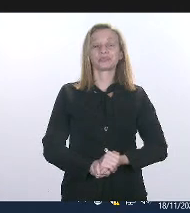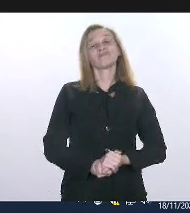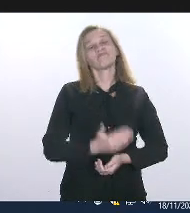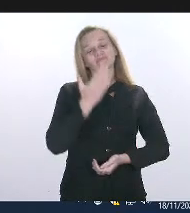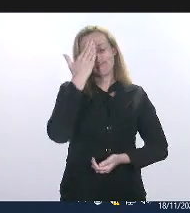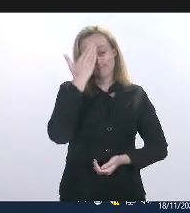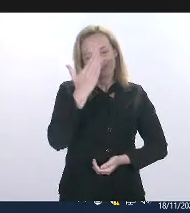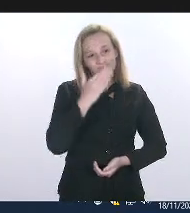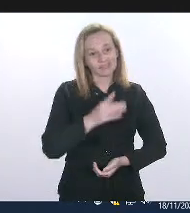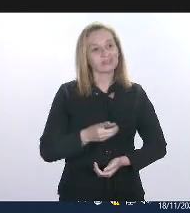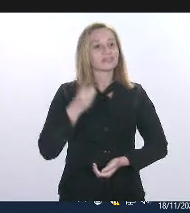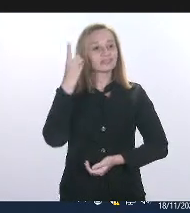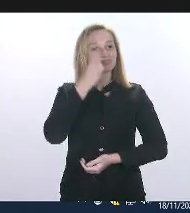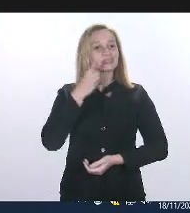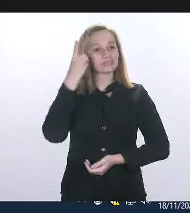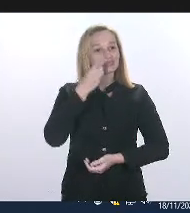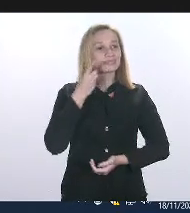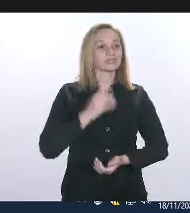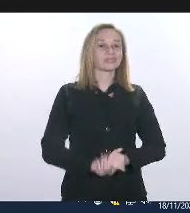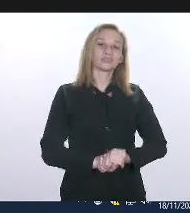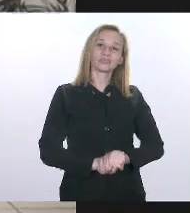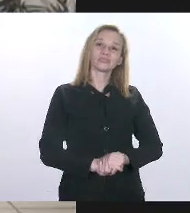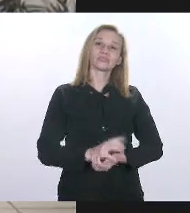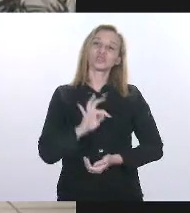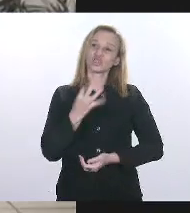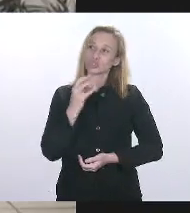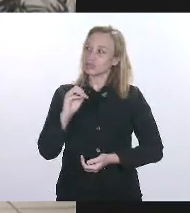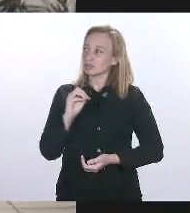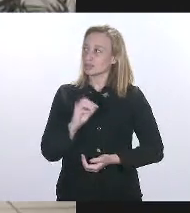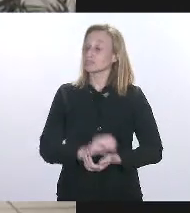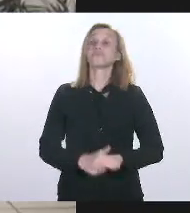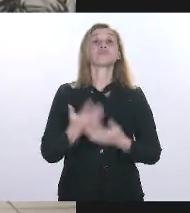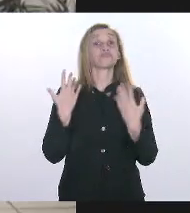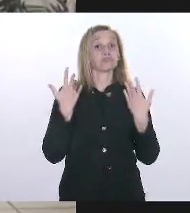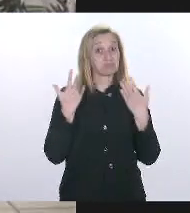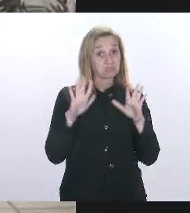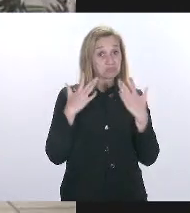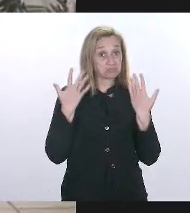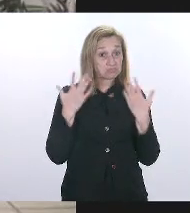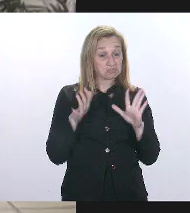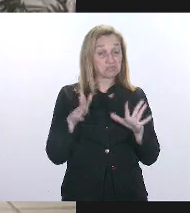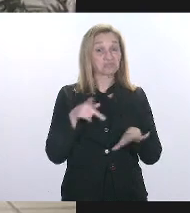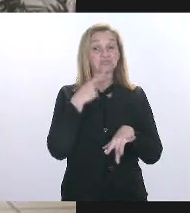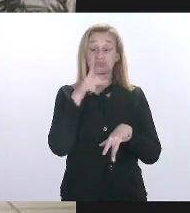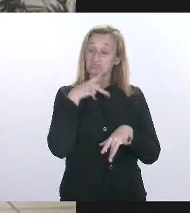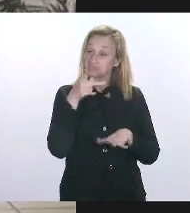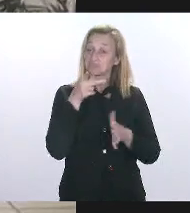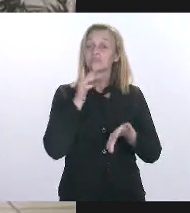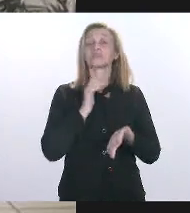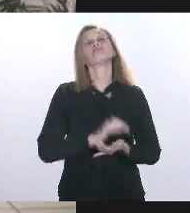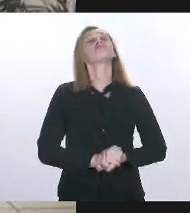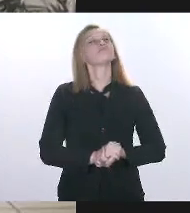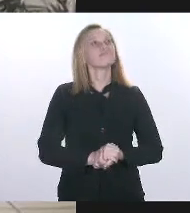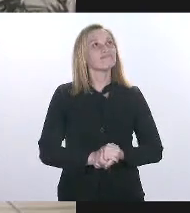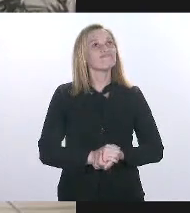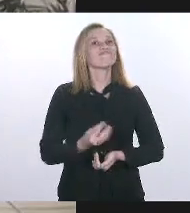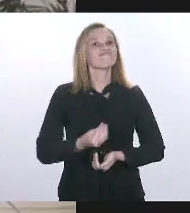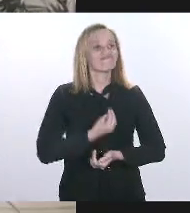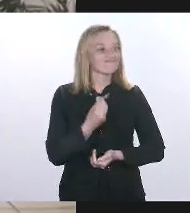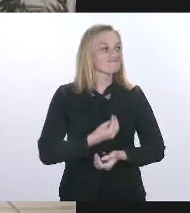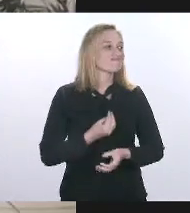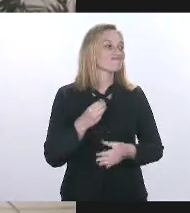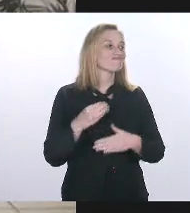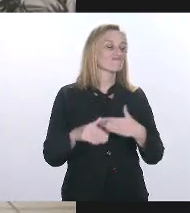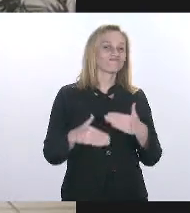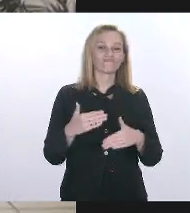Muito obrigada, deputado Chicão Bulhões. Excelente a sua afirmação. A gente ainda está vivendo um processo